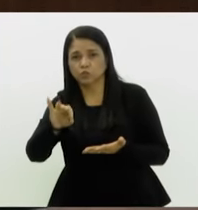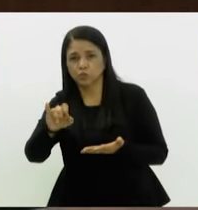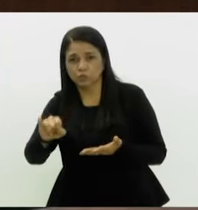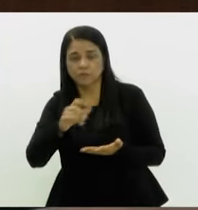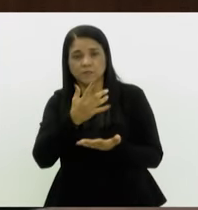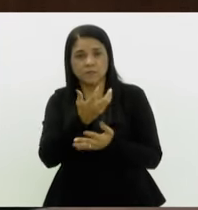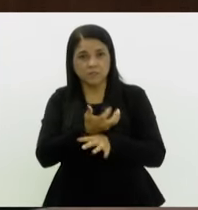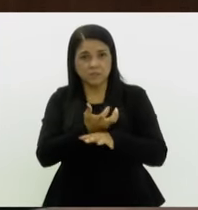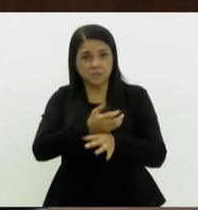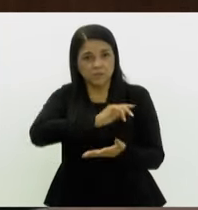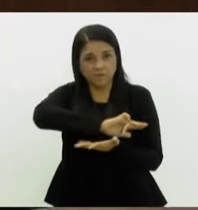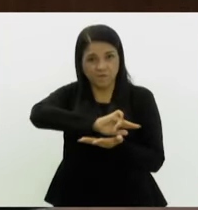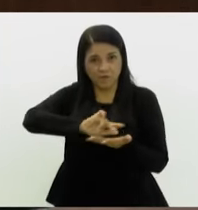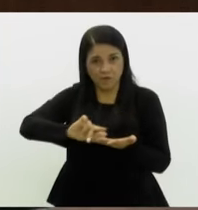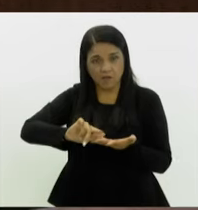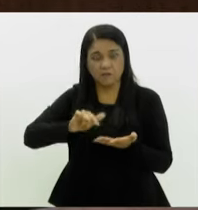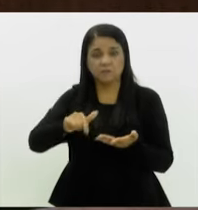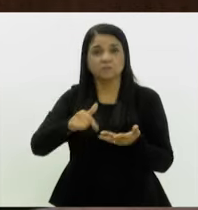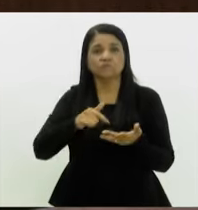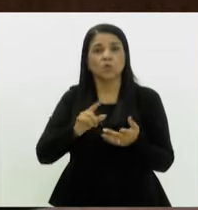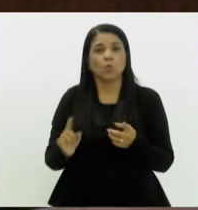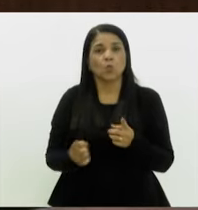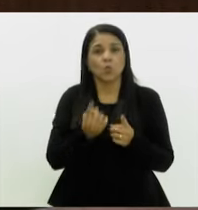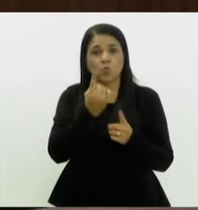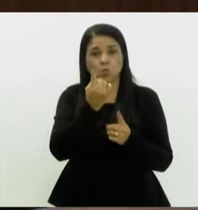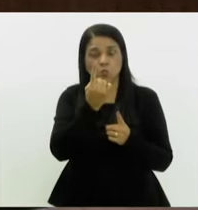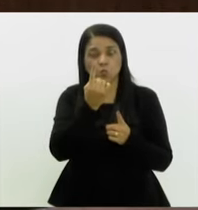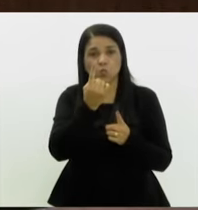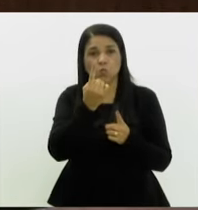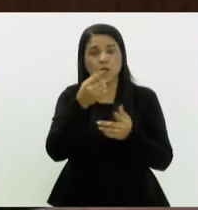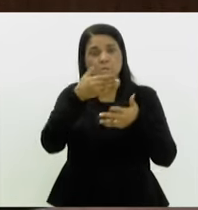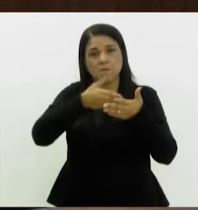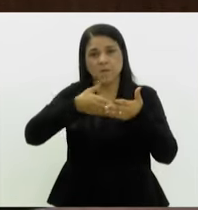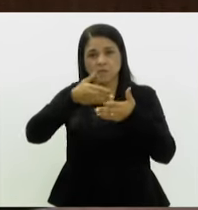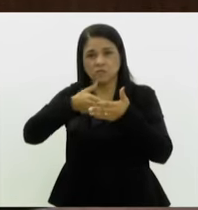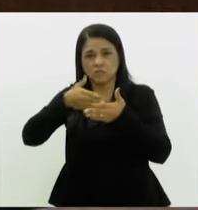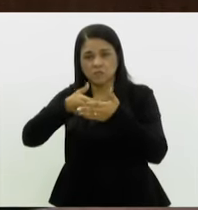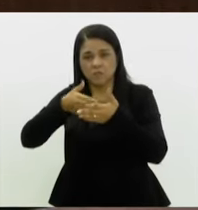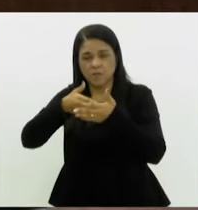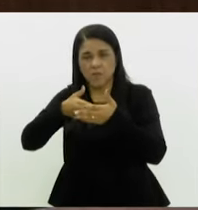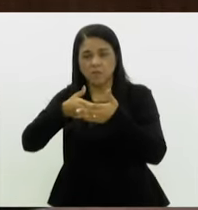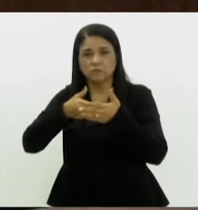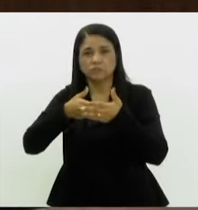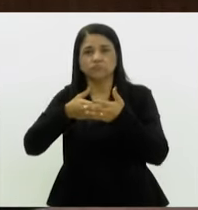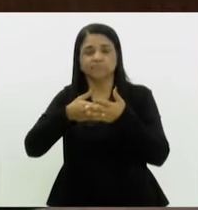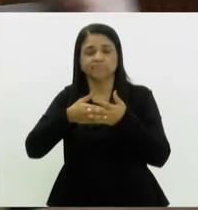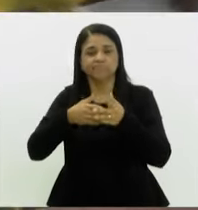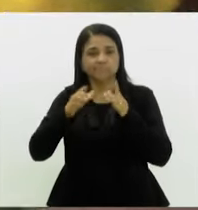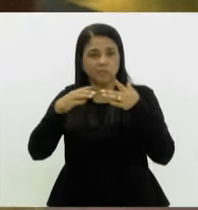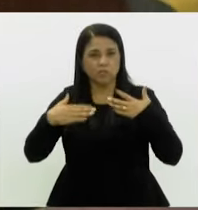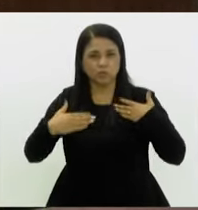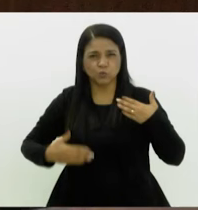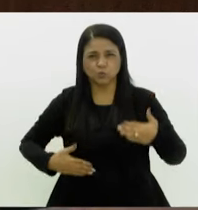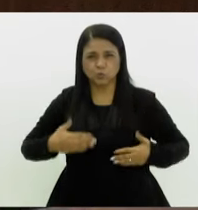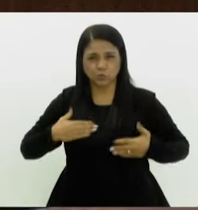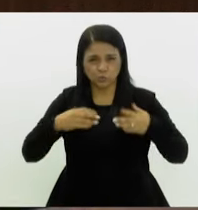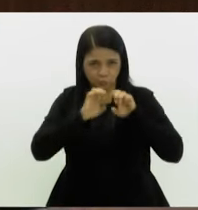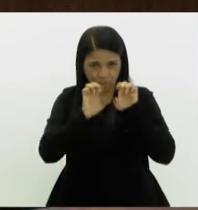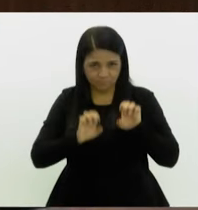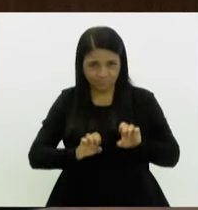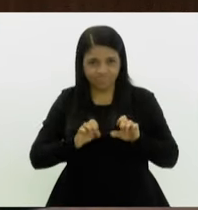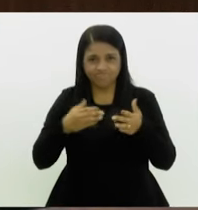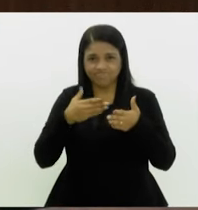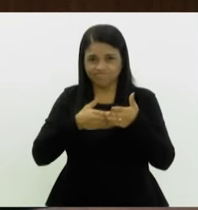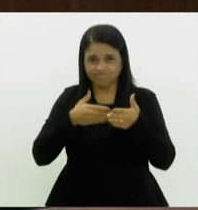considerará: 1. Os impedimentos nas funções e nas estruturas do corpo; 2. Os